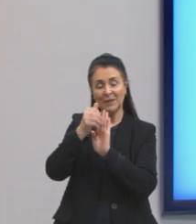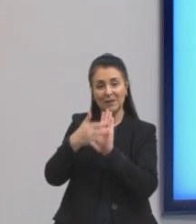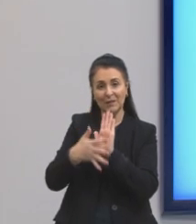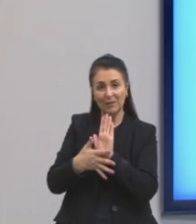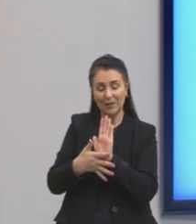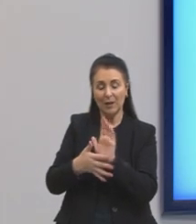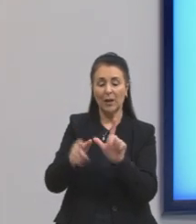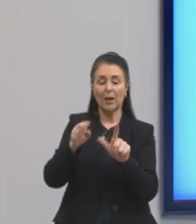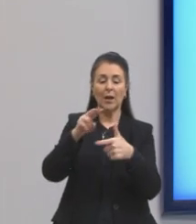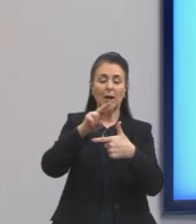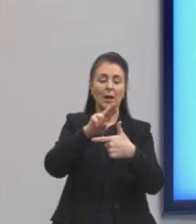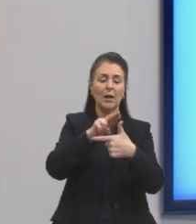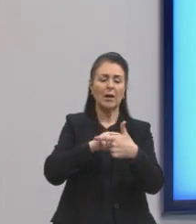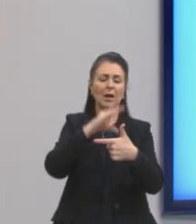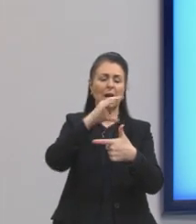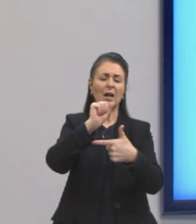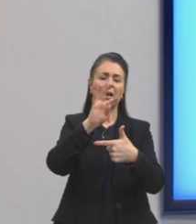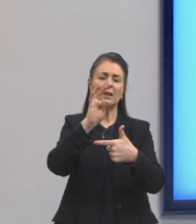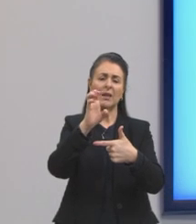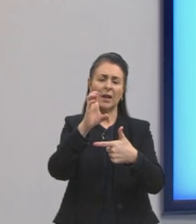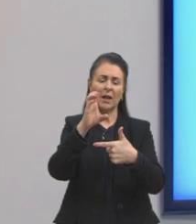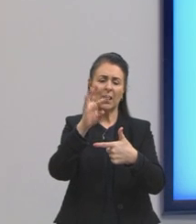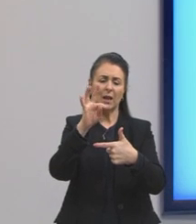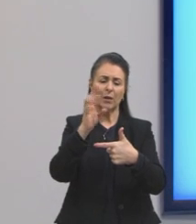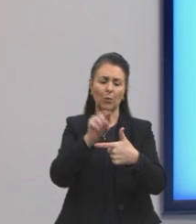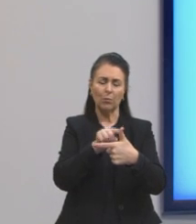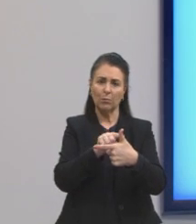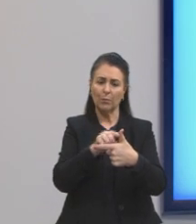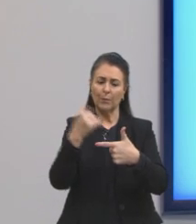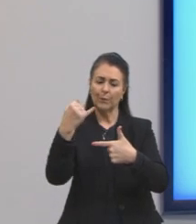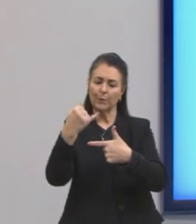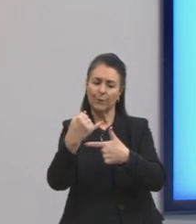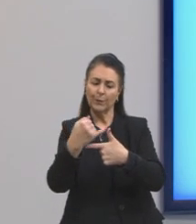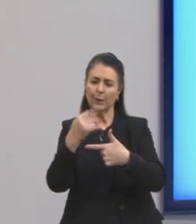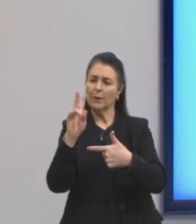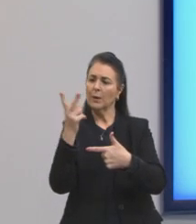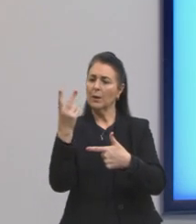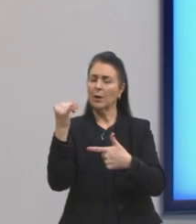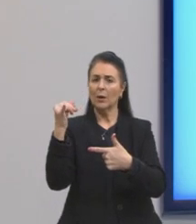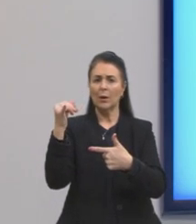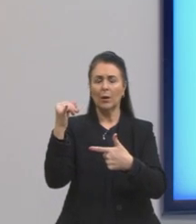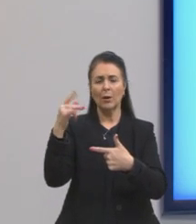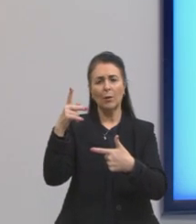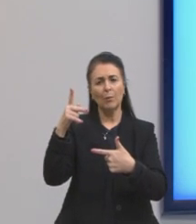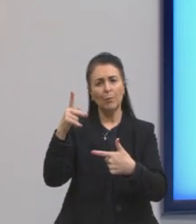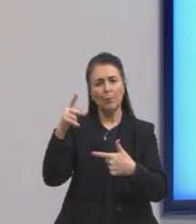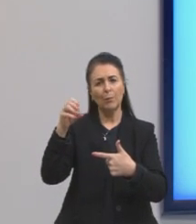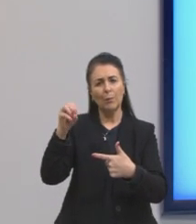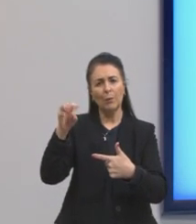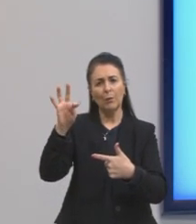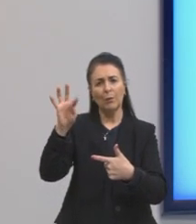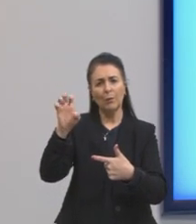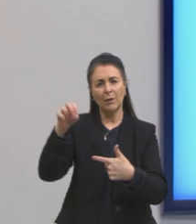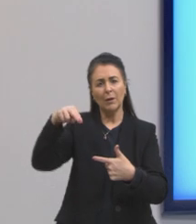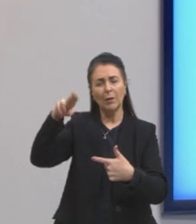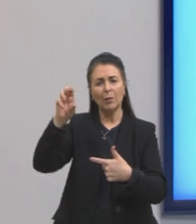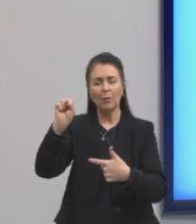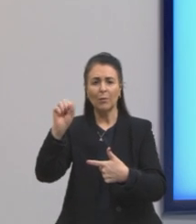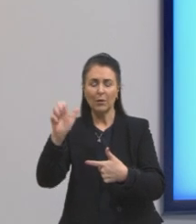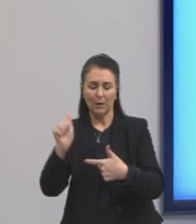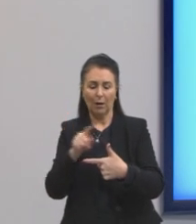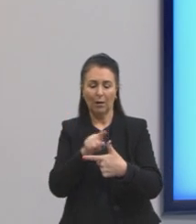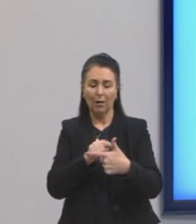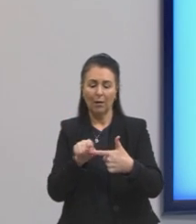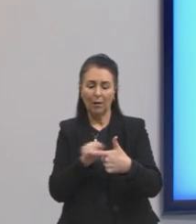quem é cateto e quem é hipotenusa eu sei então que os dois lados que fazem parede ou encosto O correto é um